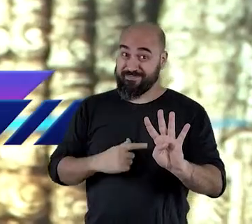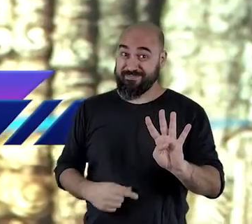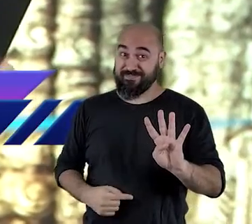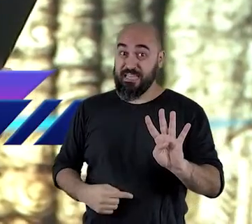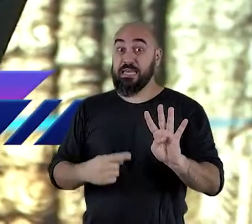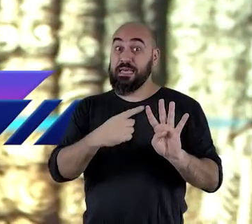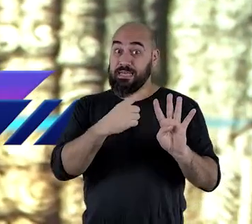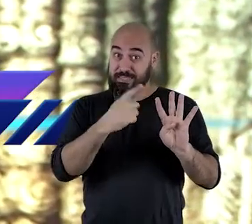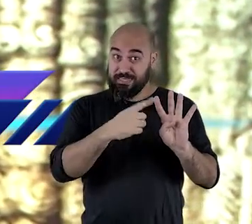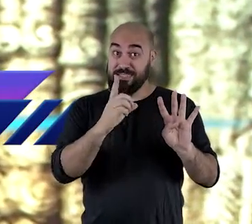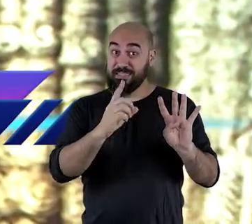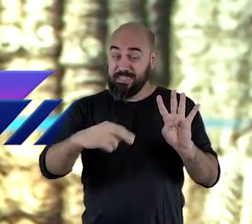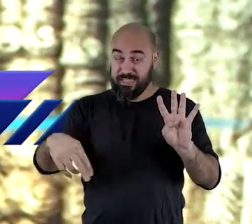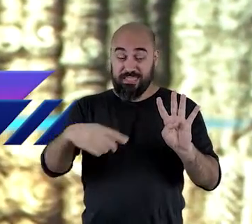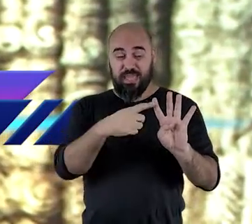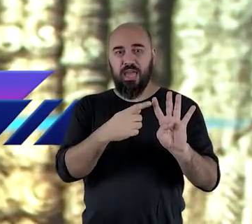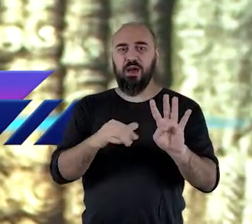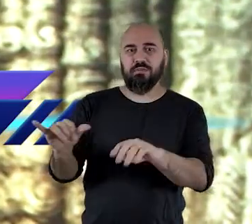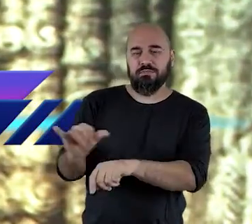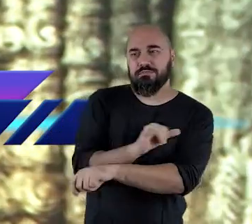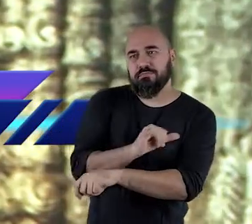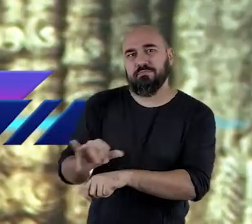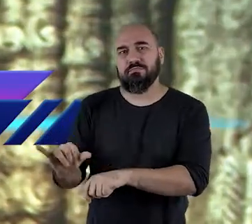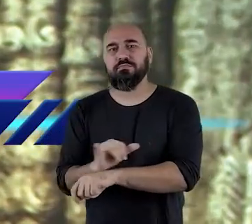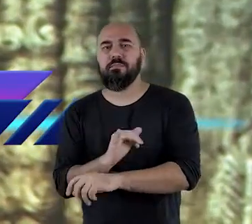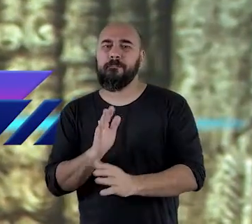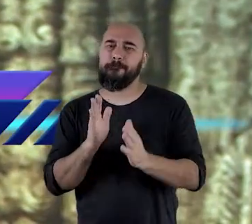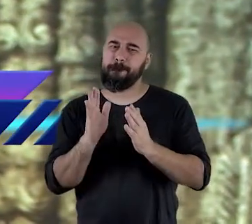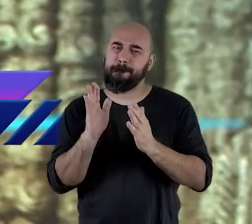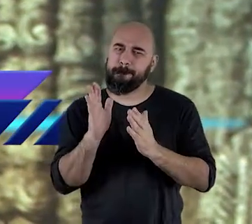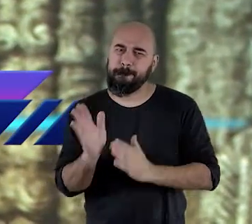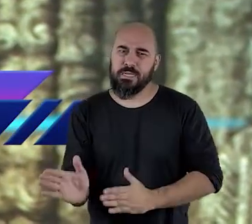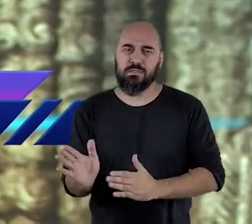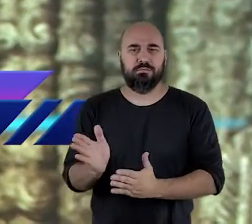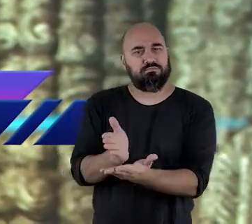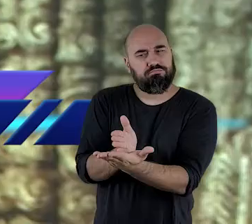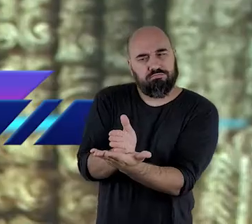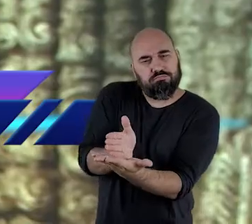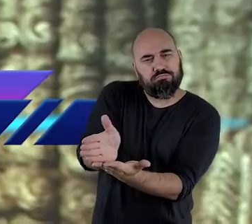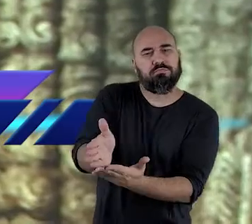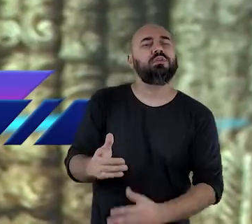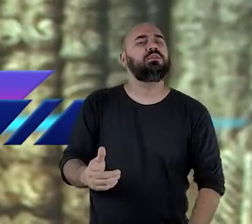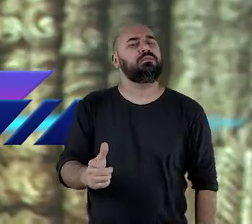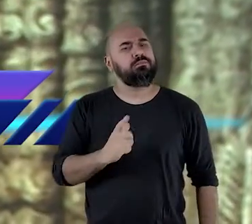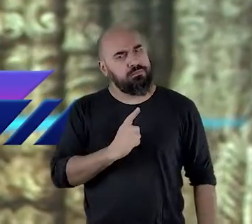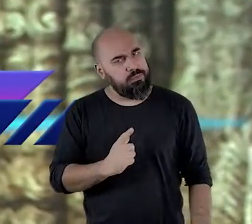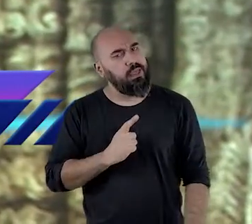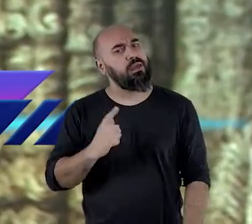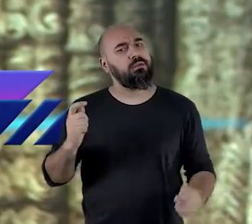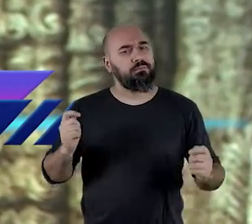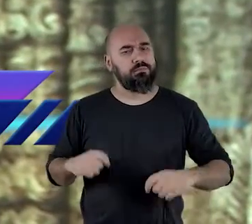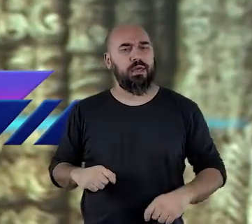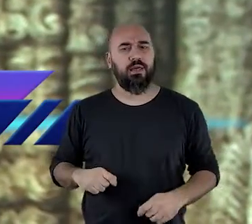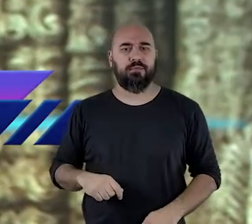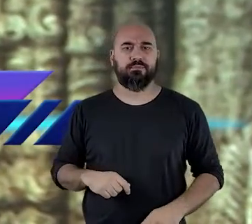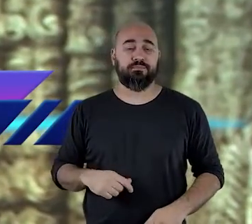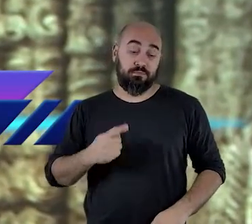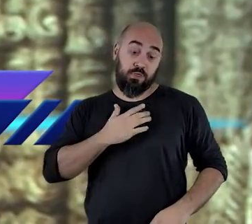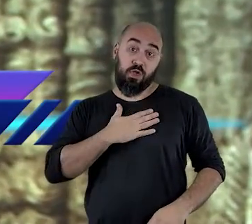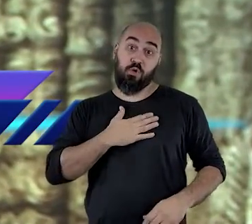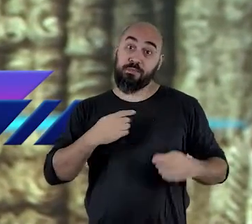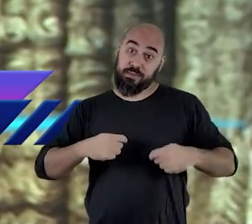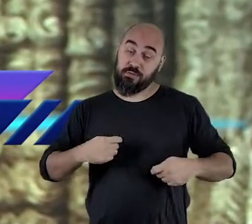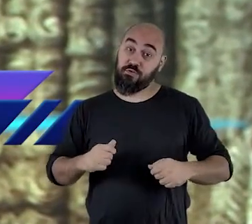de saídas para se manter fiel, porque sempre existe uma parte humana a ser